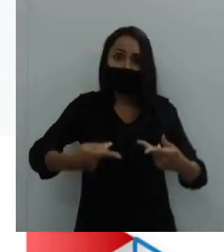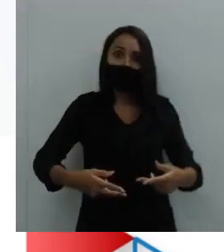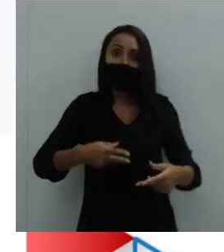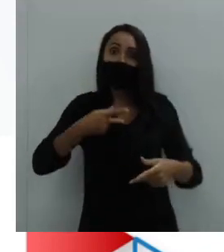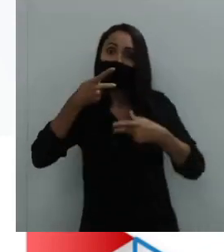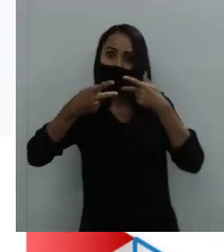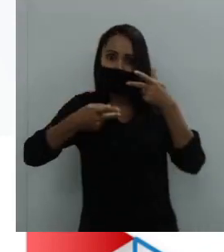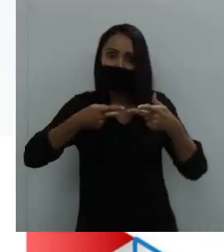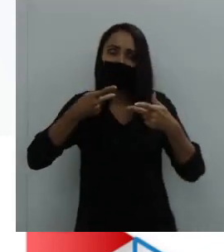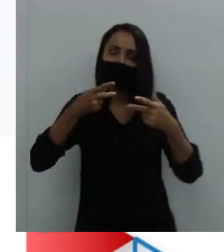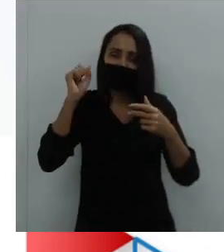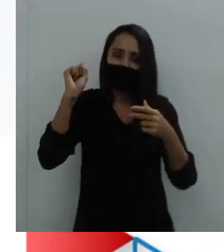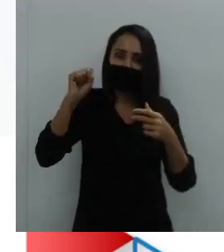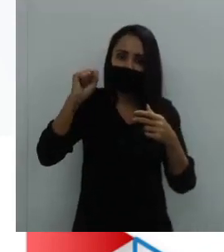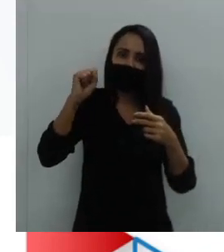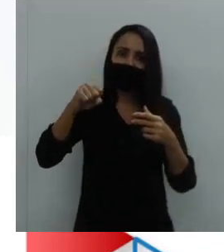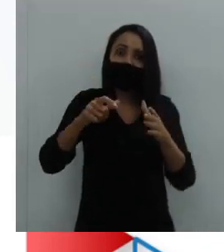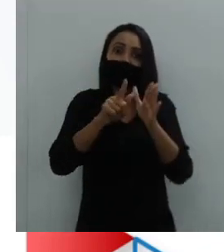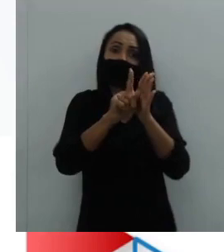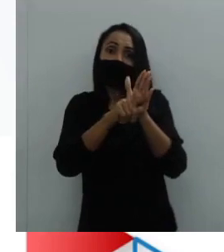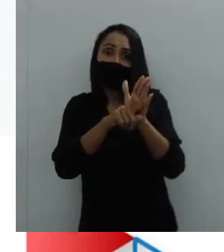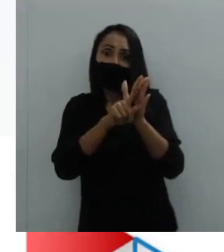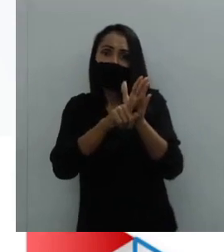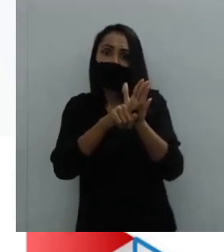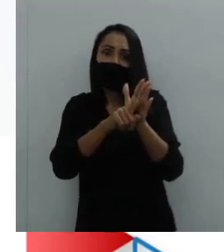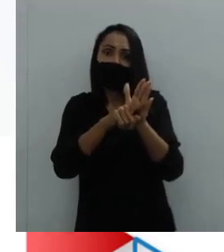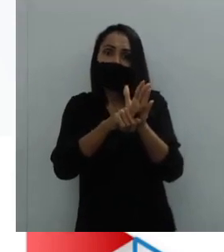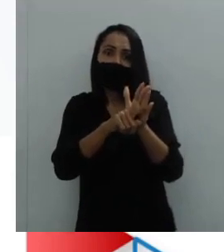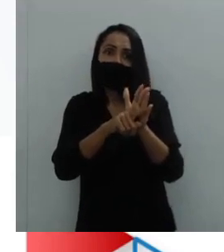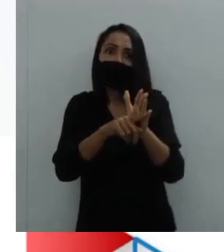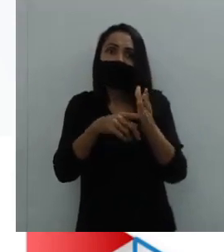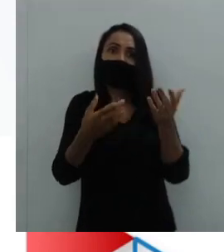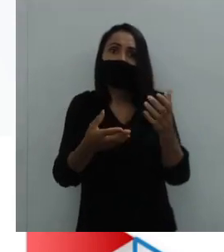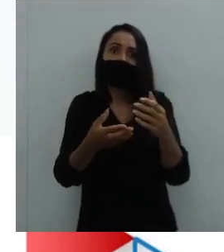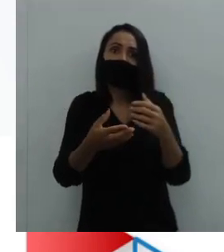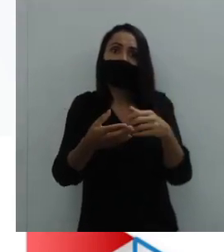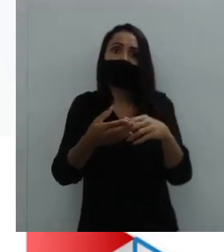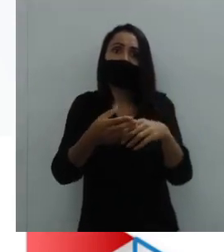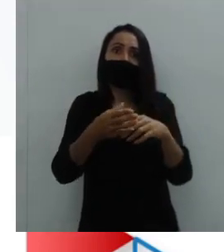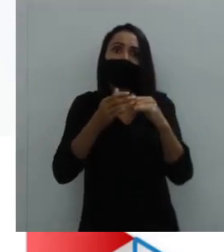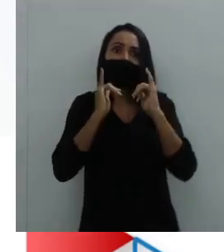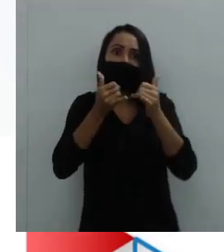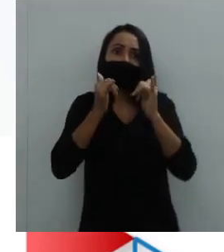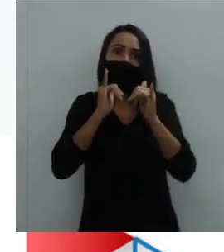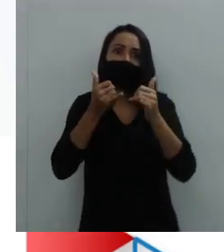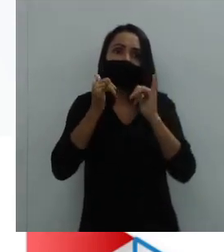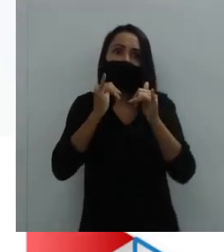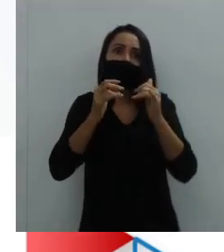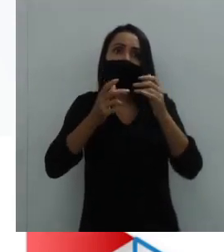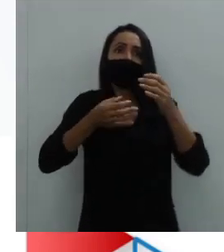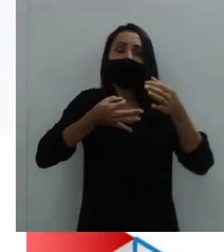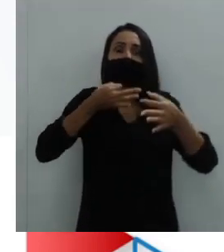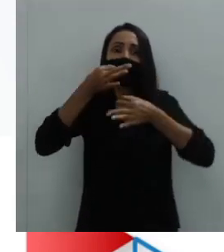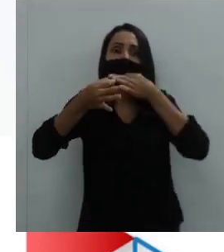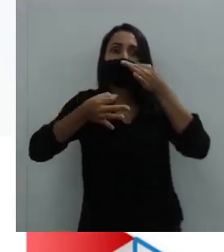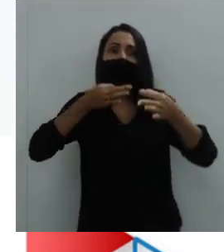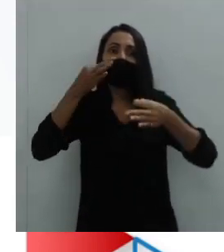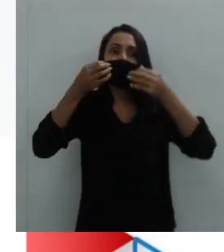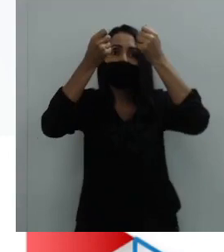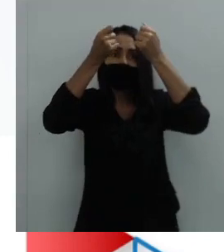viu, gente? Certos gêneros em sua constituição tipológica, narrativa,